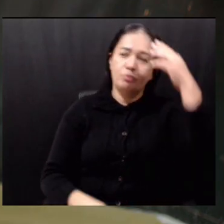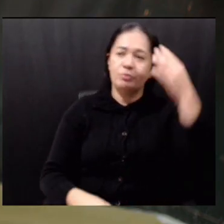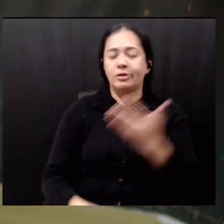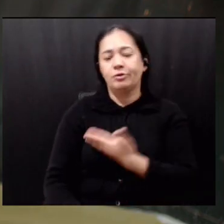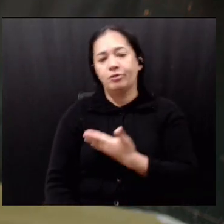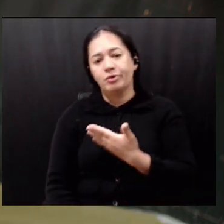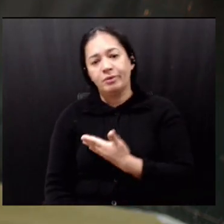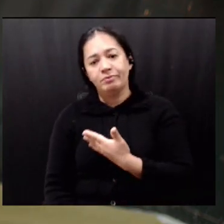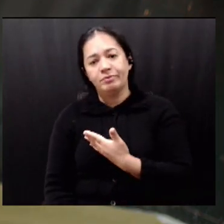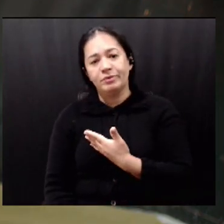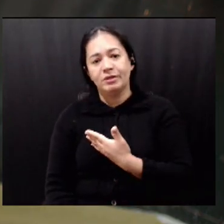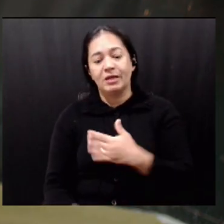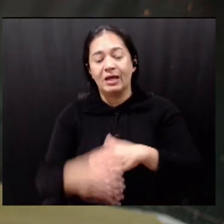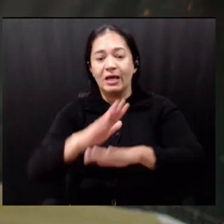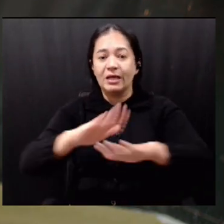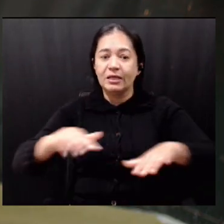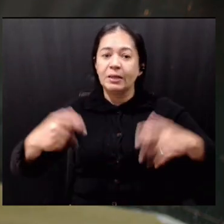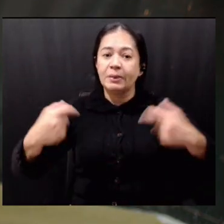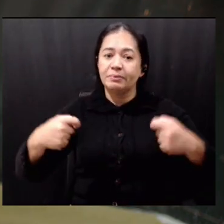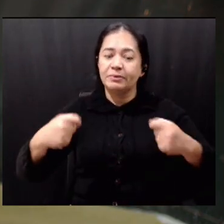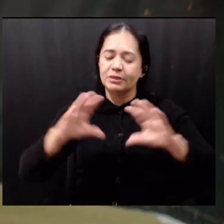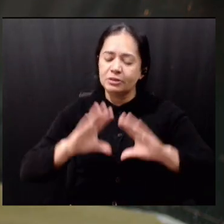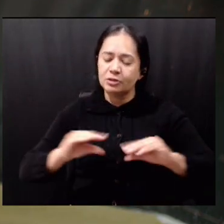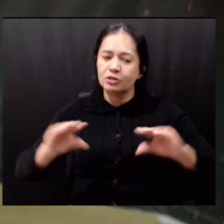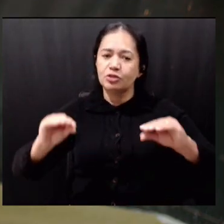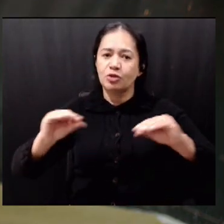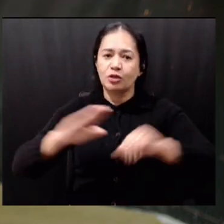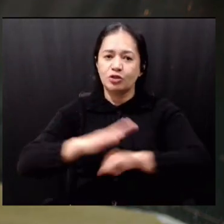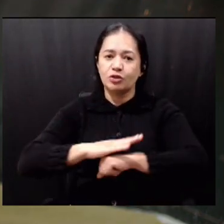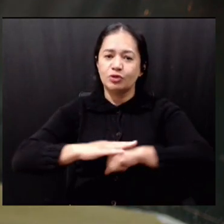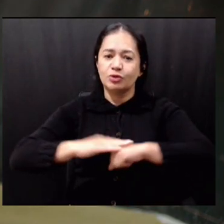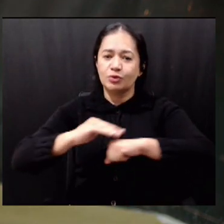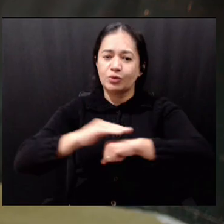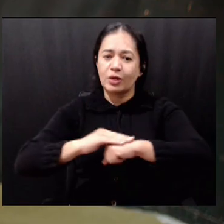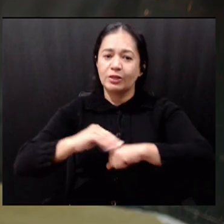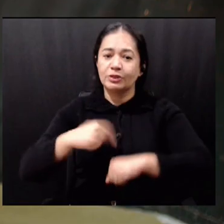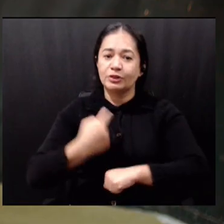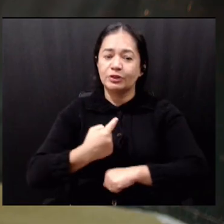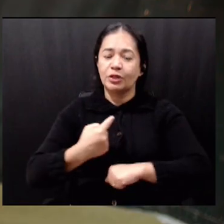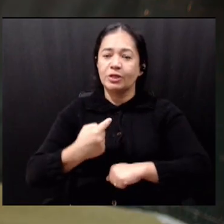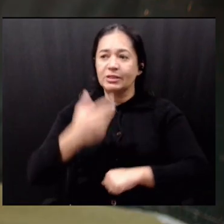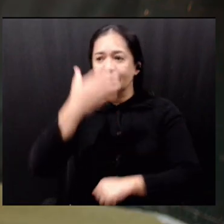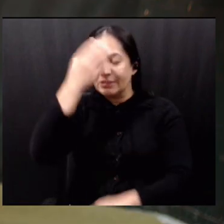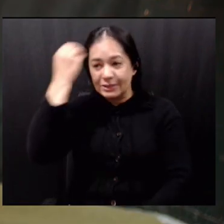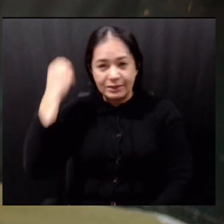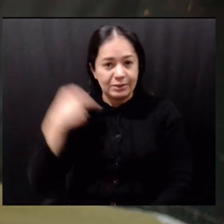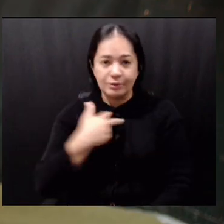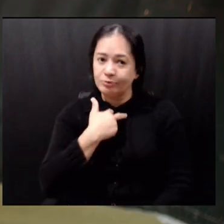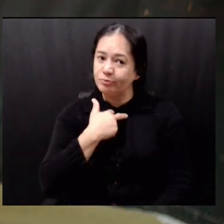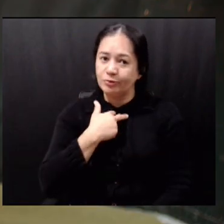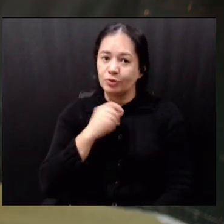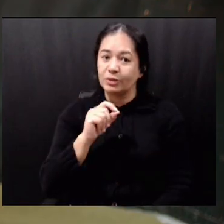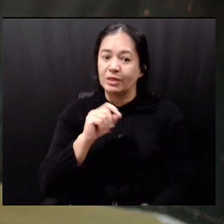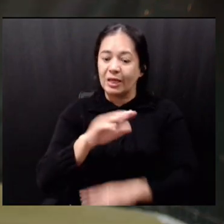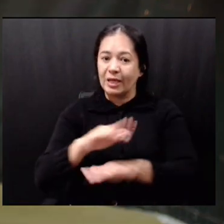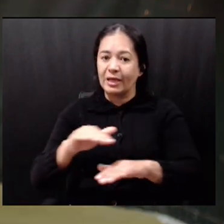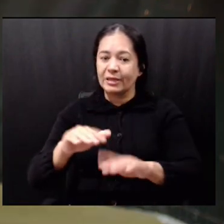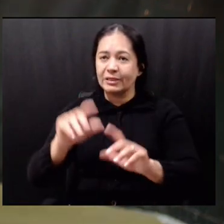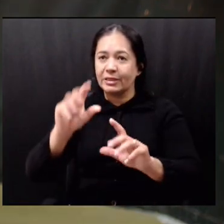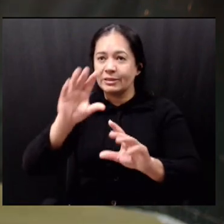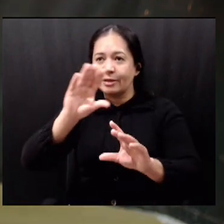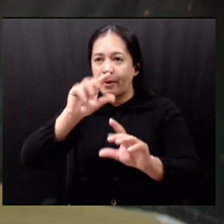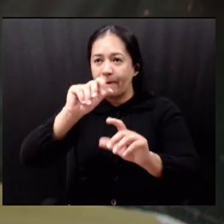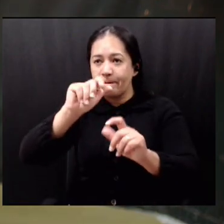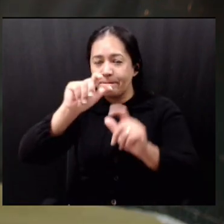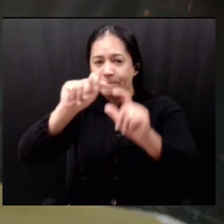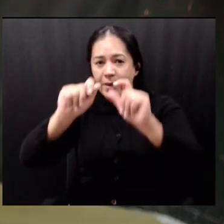ela precisa de conforto, ela precisa de carinho. E a gente não pode esquecer que a criança, ela é moldada, né, pelo